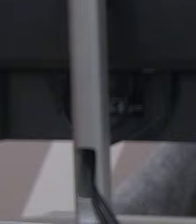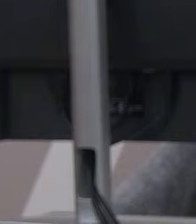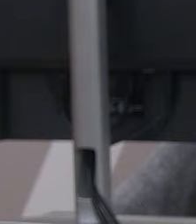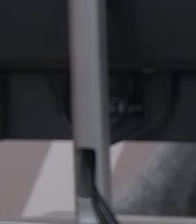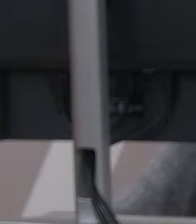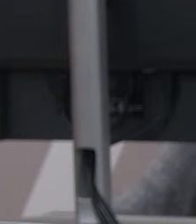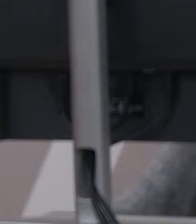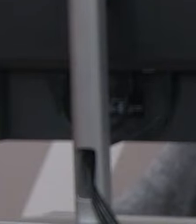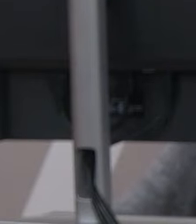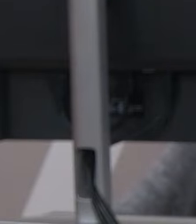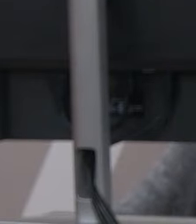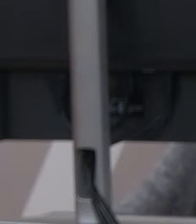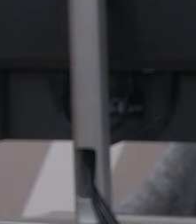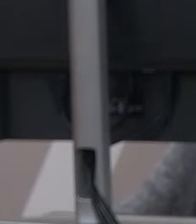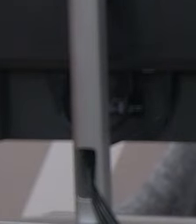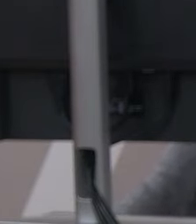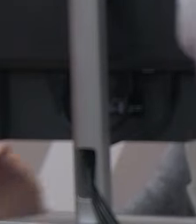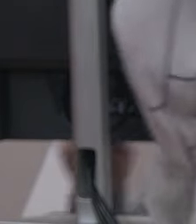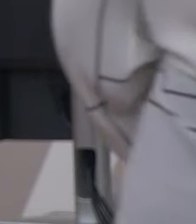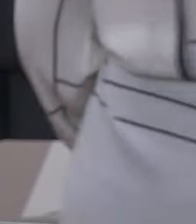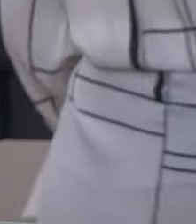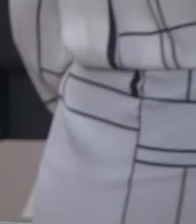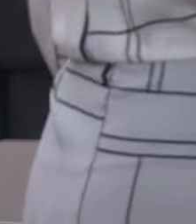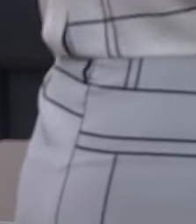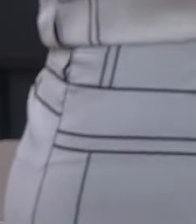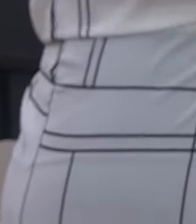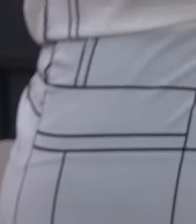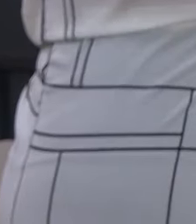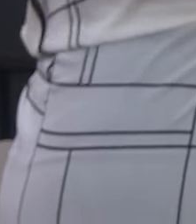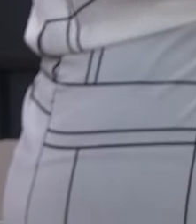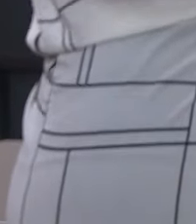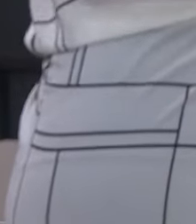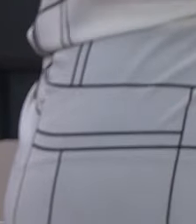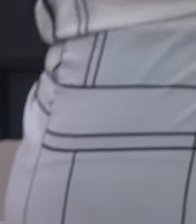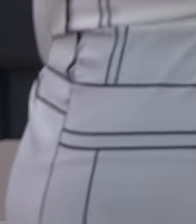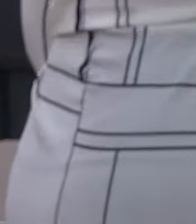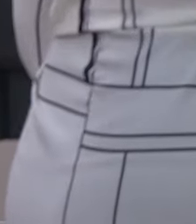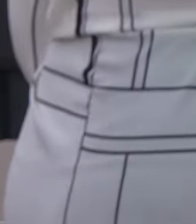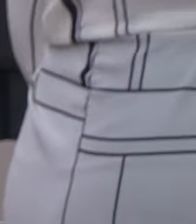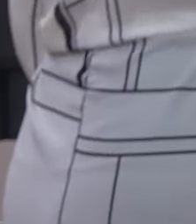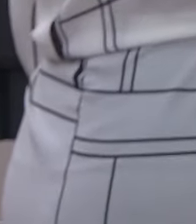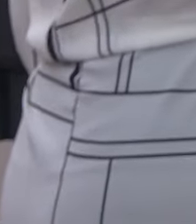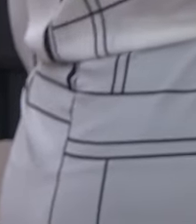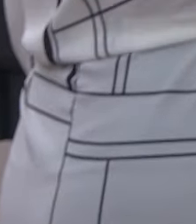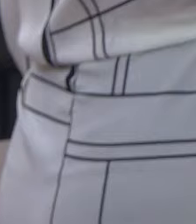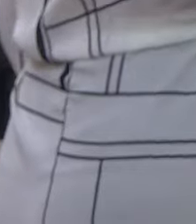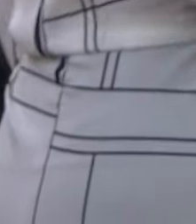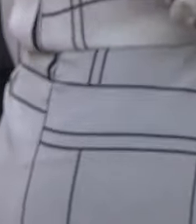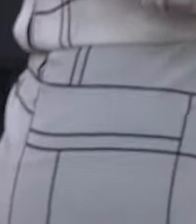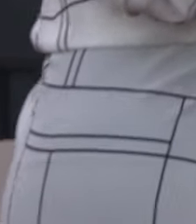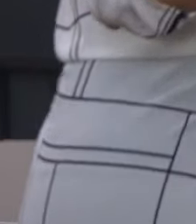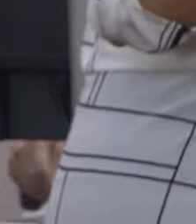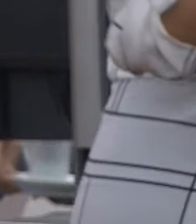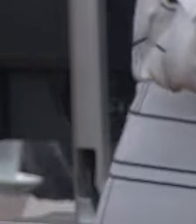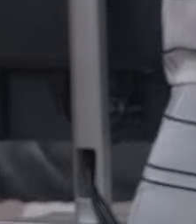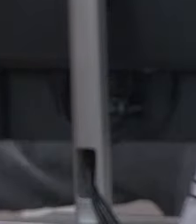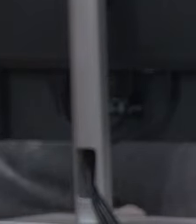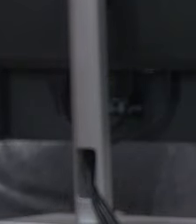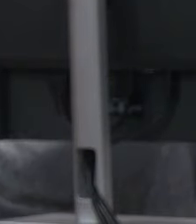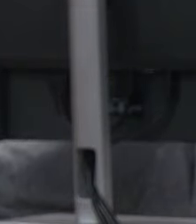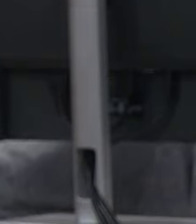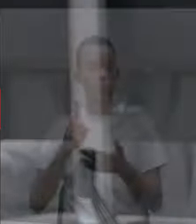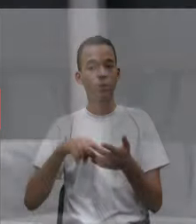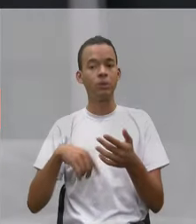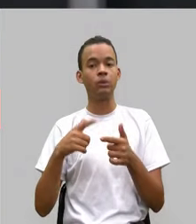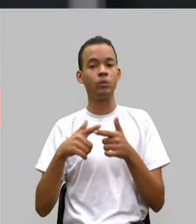como parx Alzheimer quadros nosológicas como diabetes saúde mental alguns transtornos inclusive de